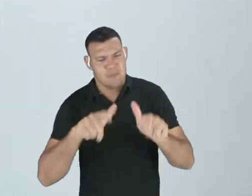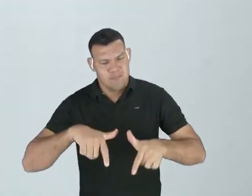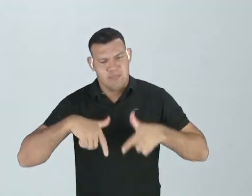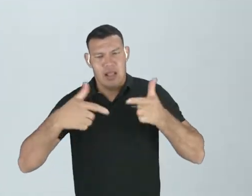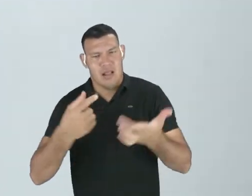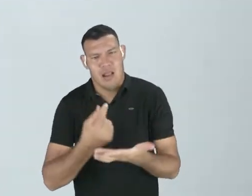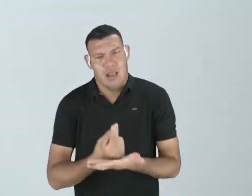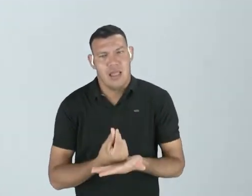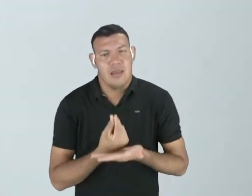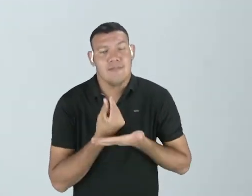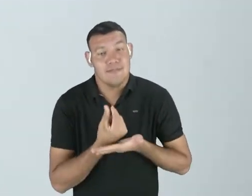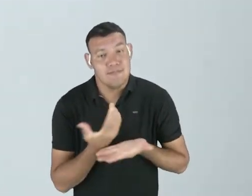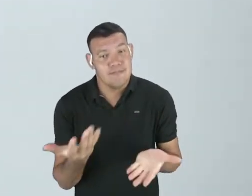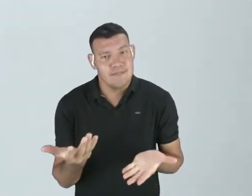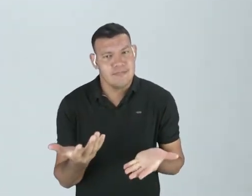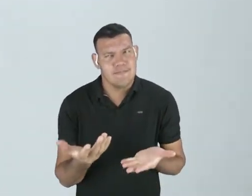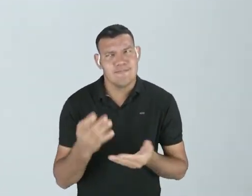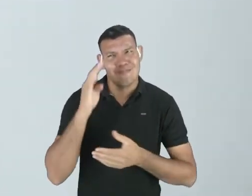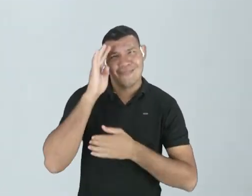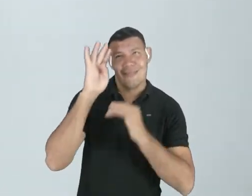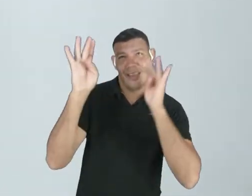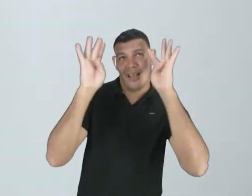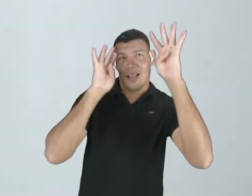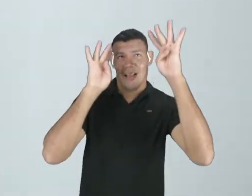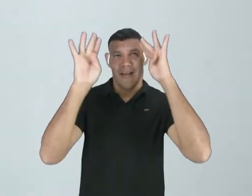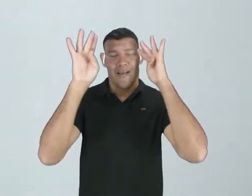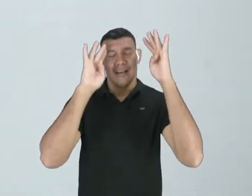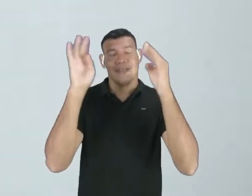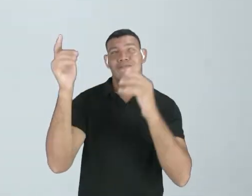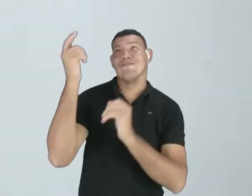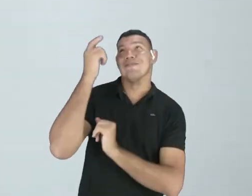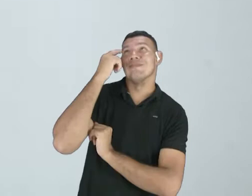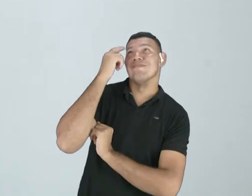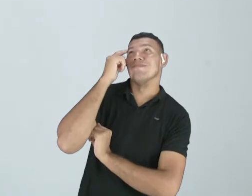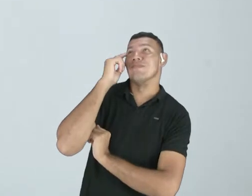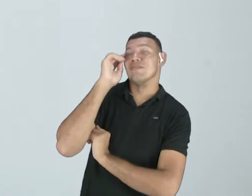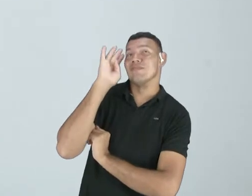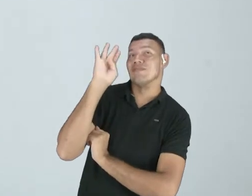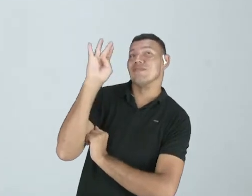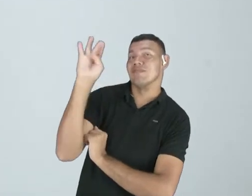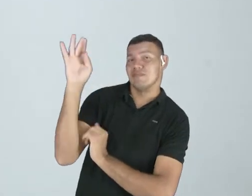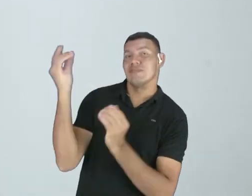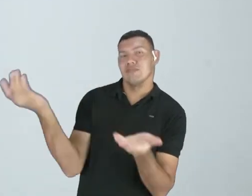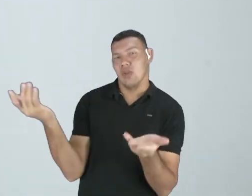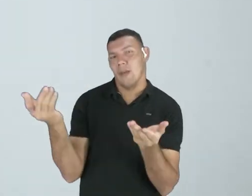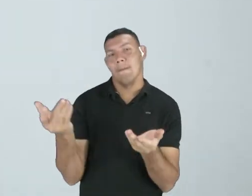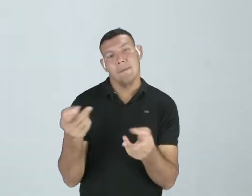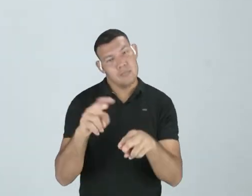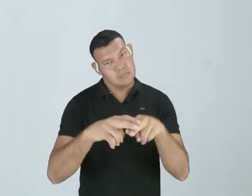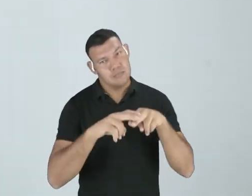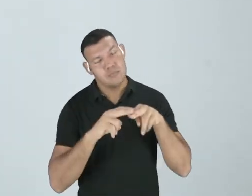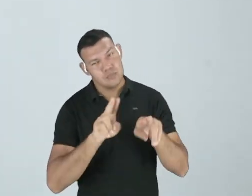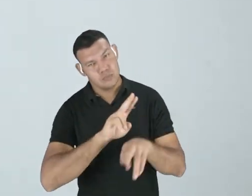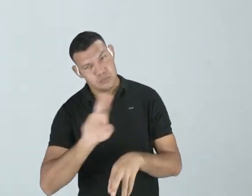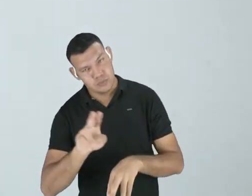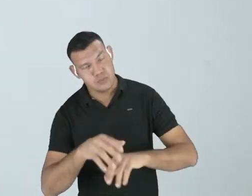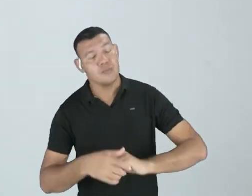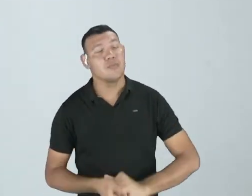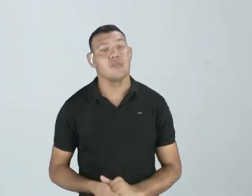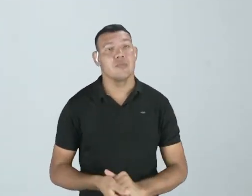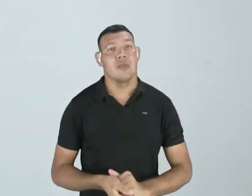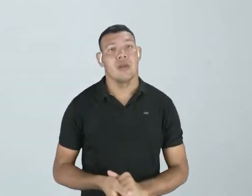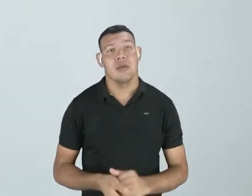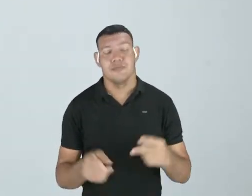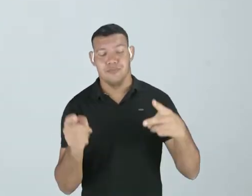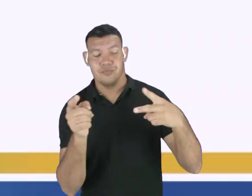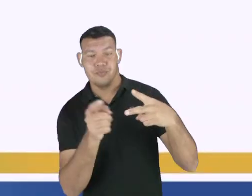capitalismo, certo? Geralmente era algo imaginado, algo muito sonhado, por isso que eles eram chamados de socialistas utópicos. E